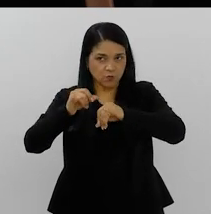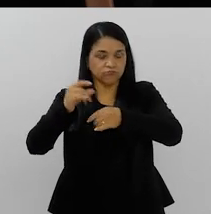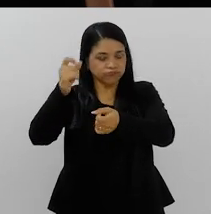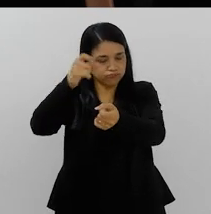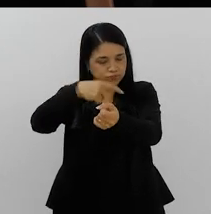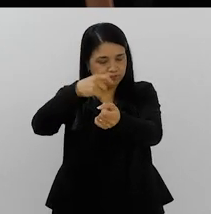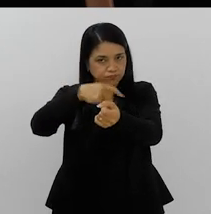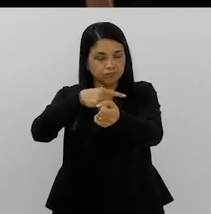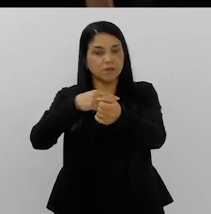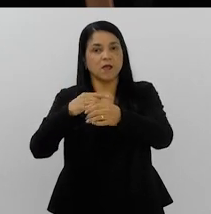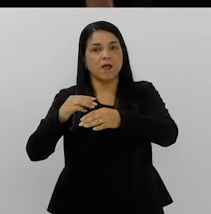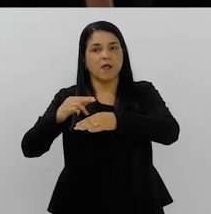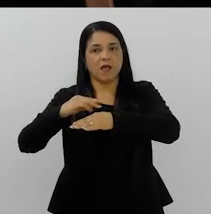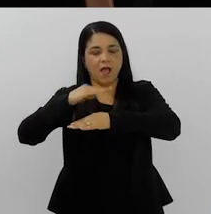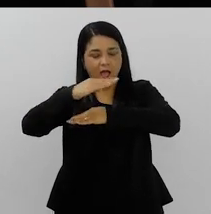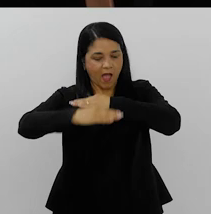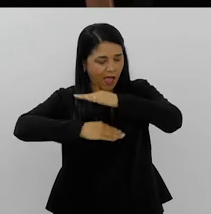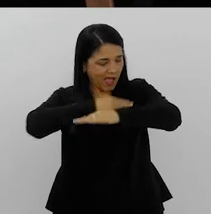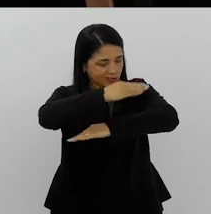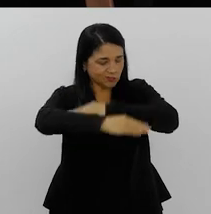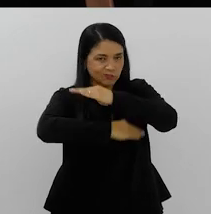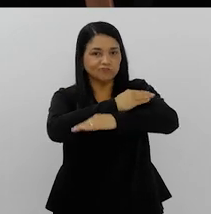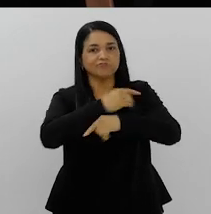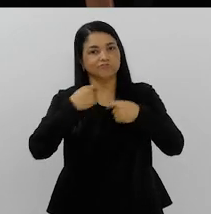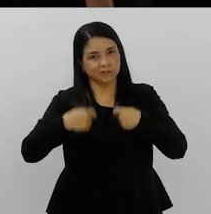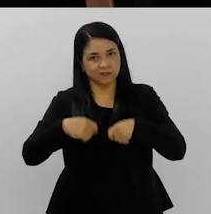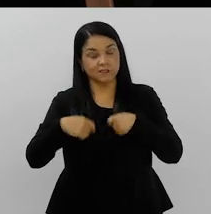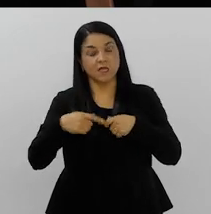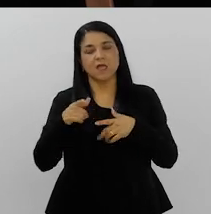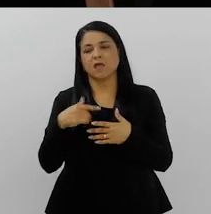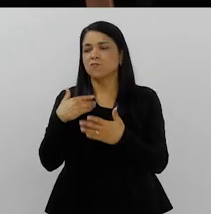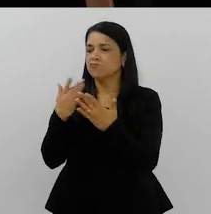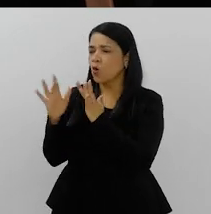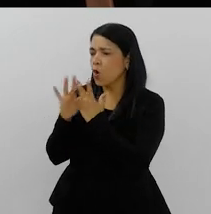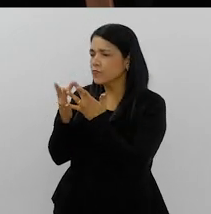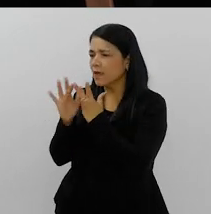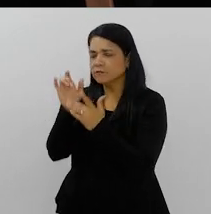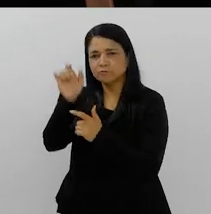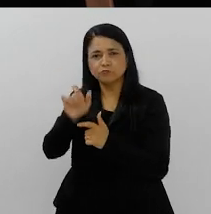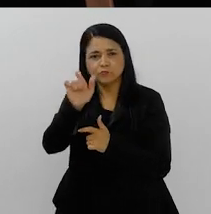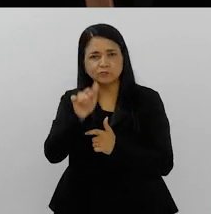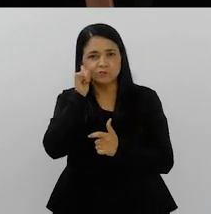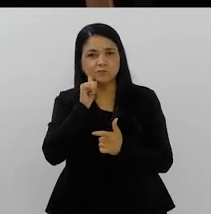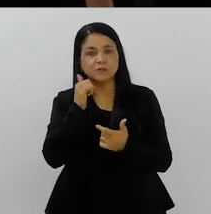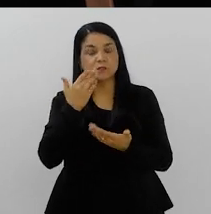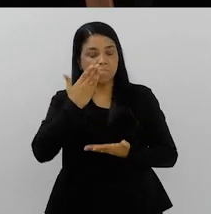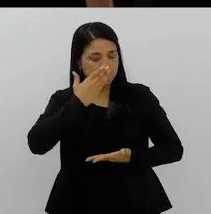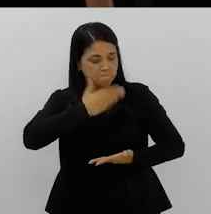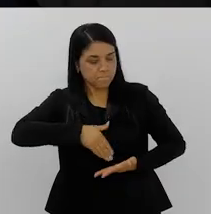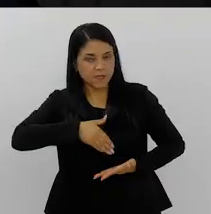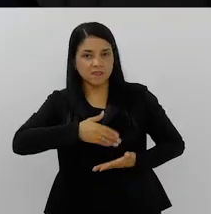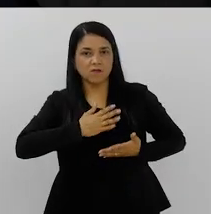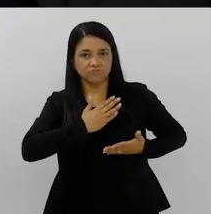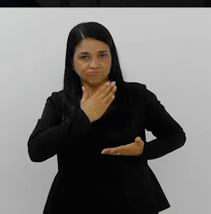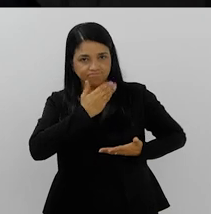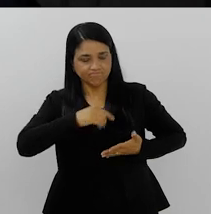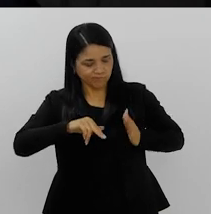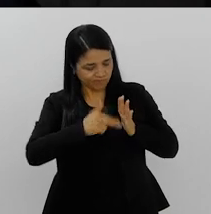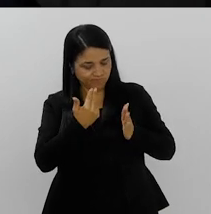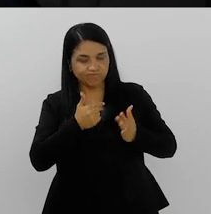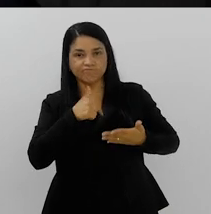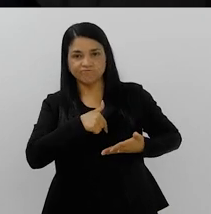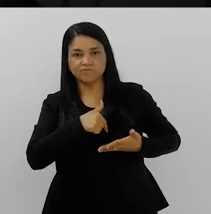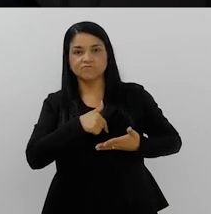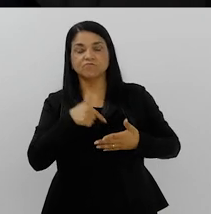dificuldade com essa questão de perder a mama o quanto elas se sentiam infelizes e